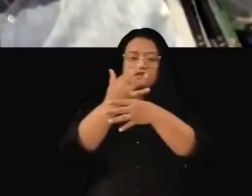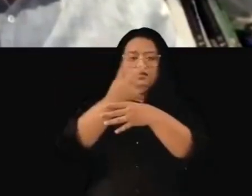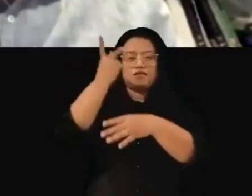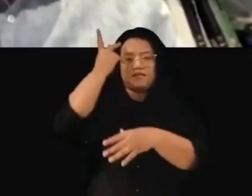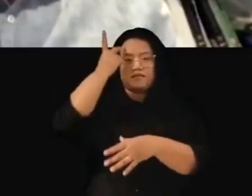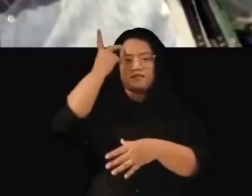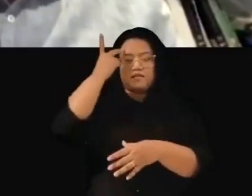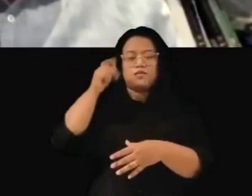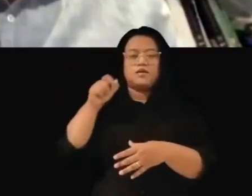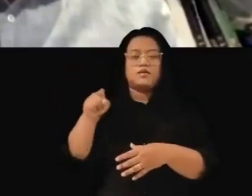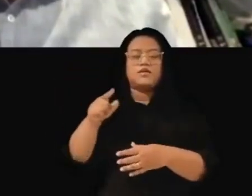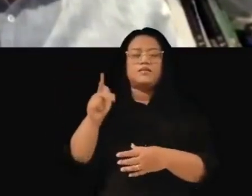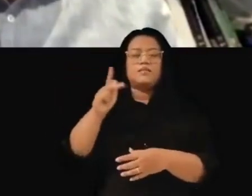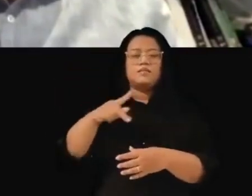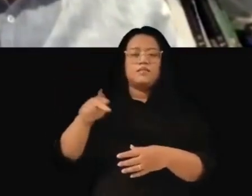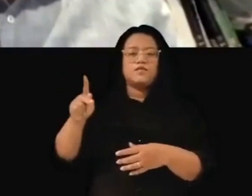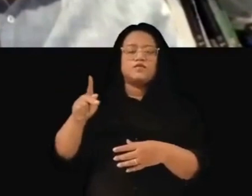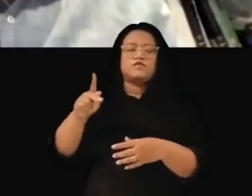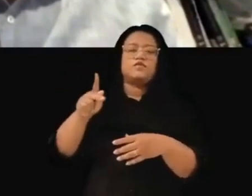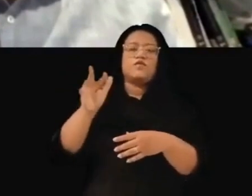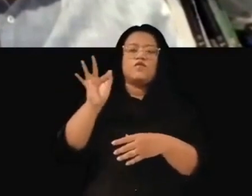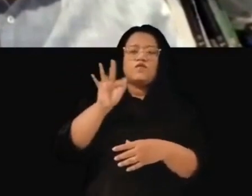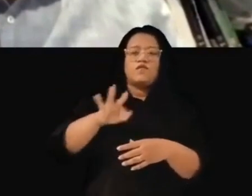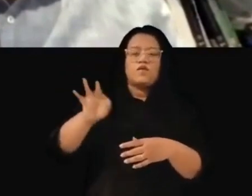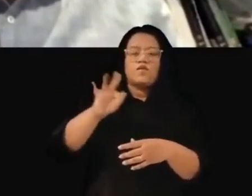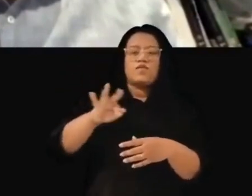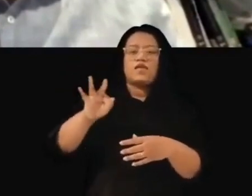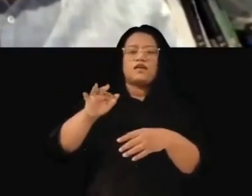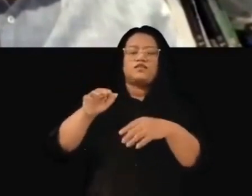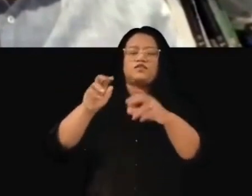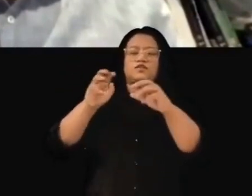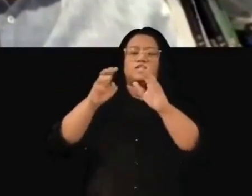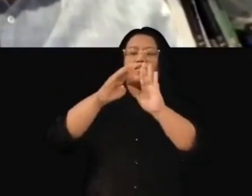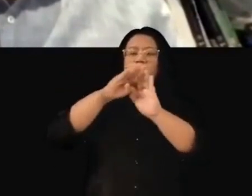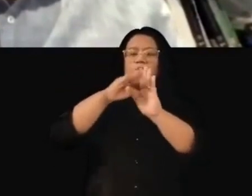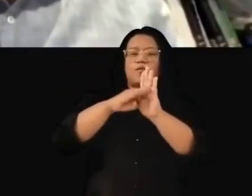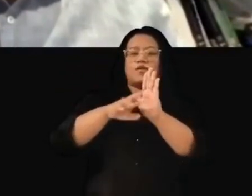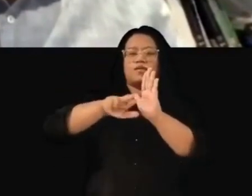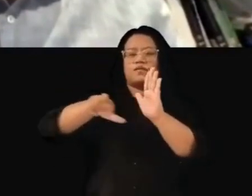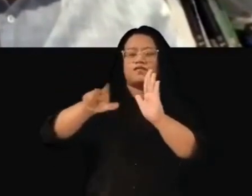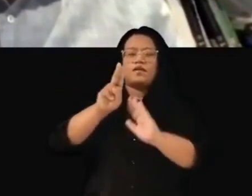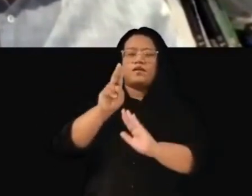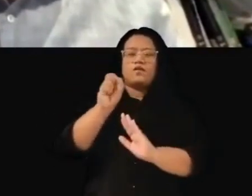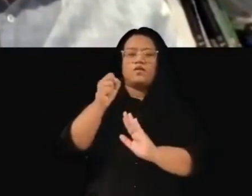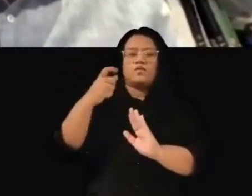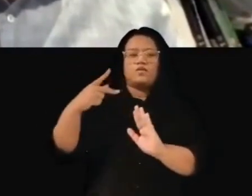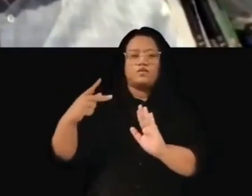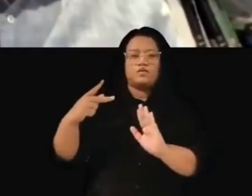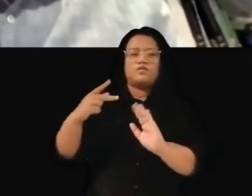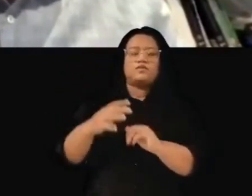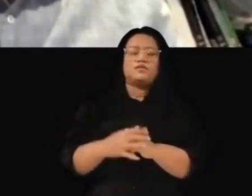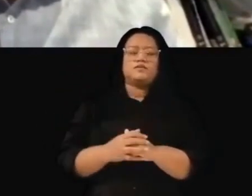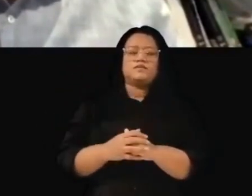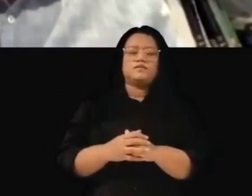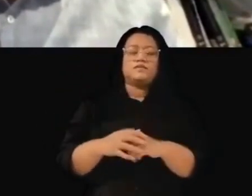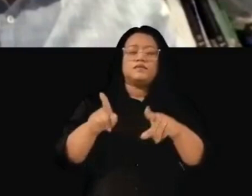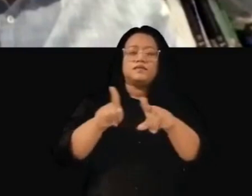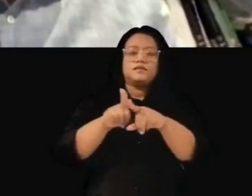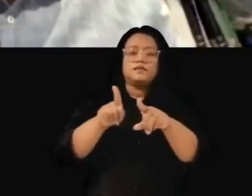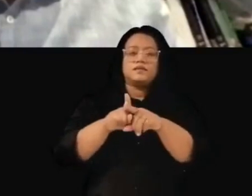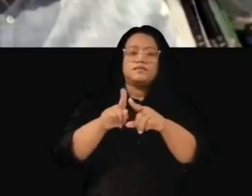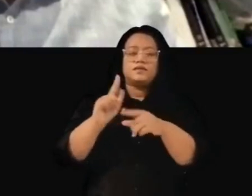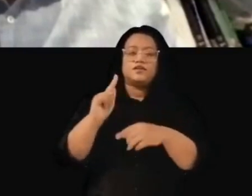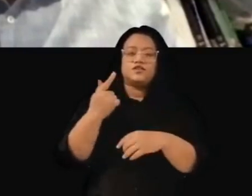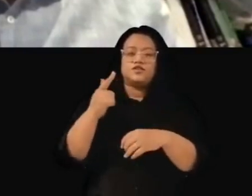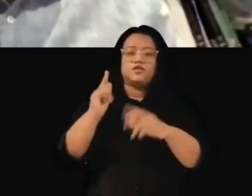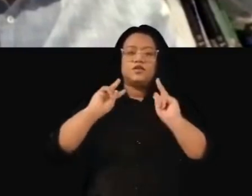de Pós-Graduação em Geografia Humana e Programa de Pós-Graduação em Ciência Ambiental da USP, livre-docente e doutor em Geografia Humana pela